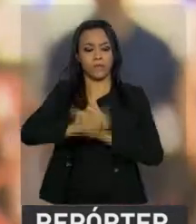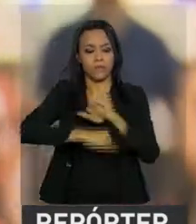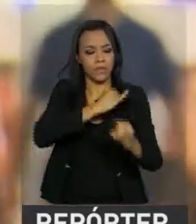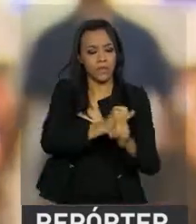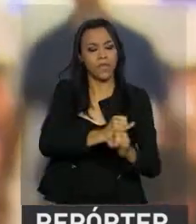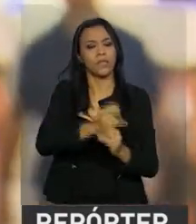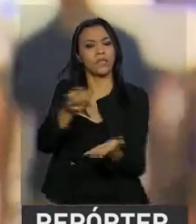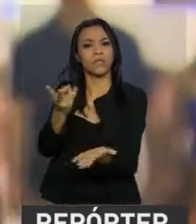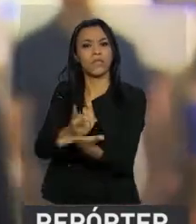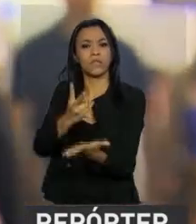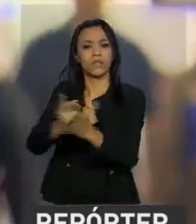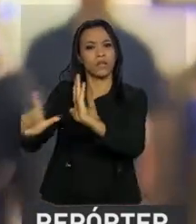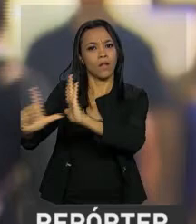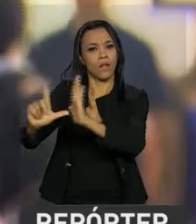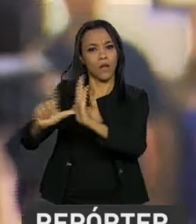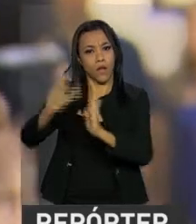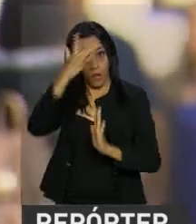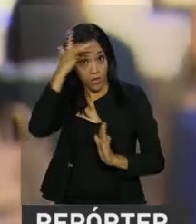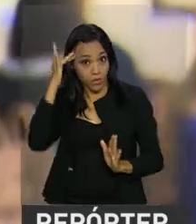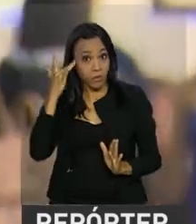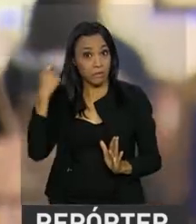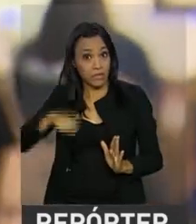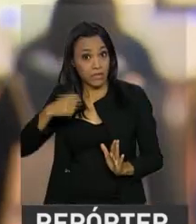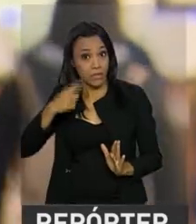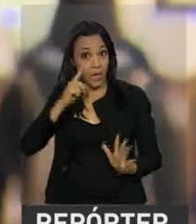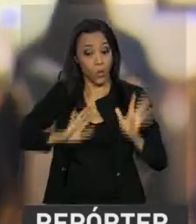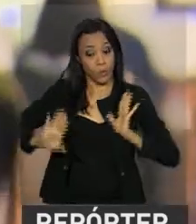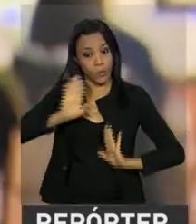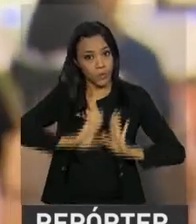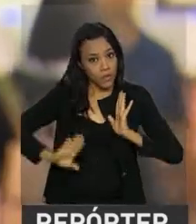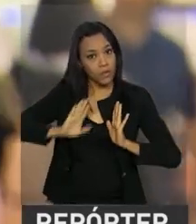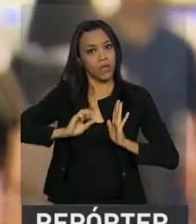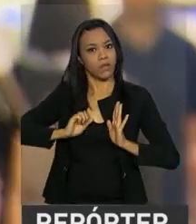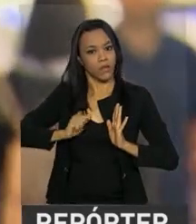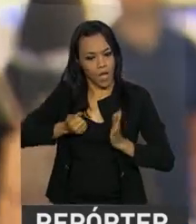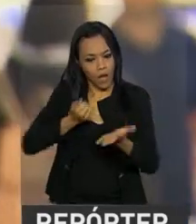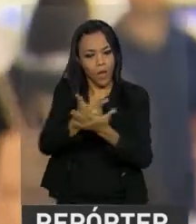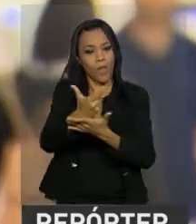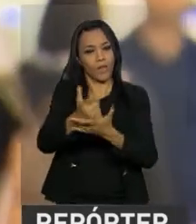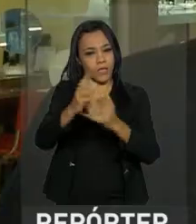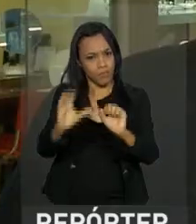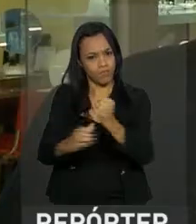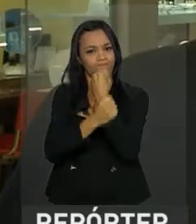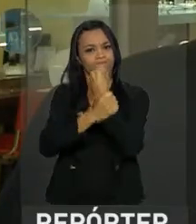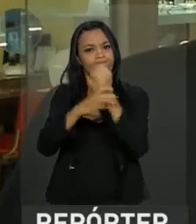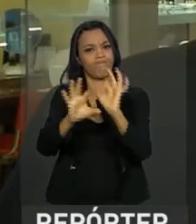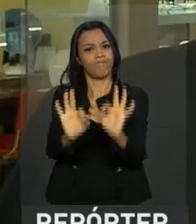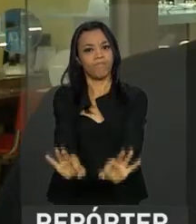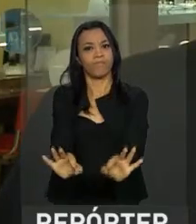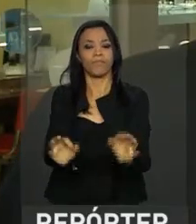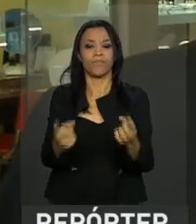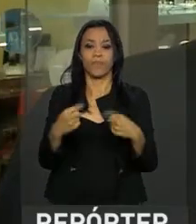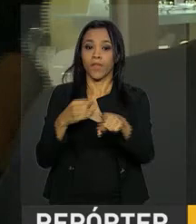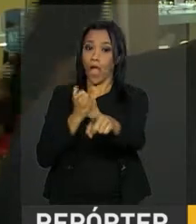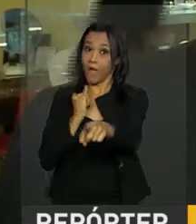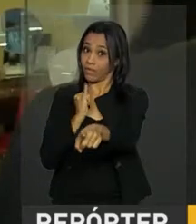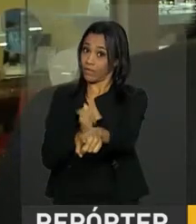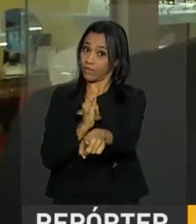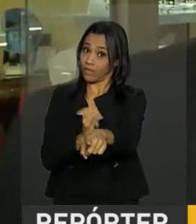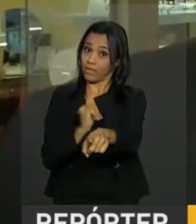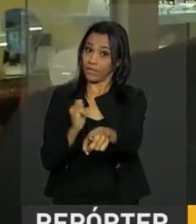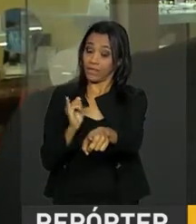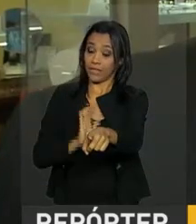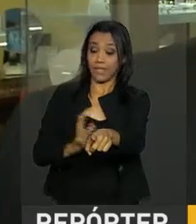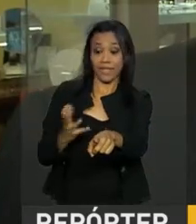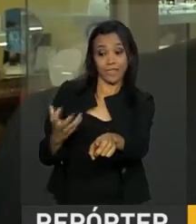quanto nas lojas físicas, a pessoa deve tomar alguns cuidados para que a compra seja segura. A primeira dica acaba sendo a mais difícil,